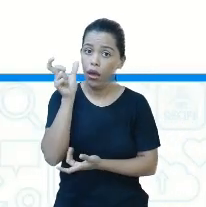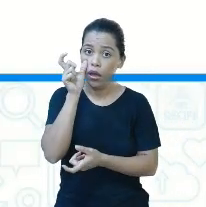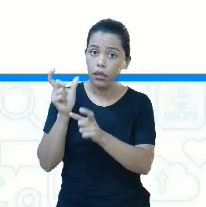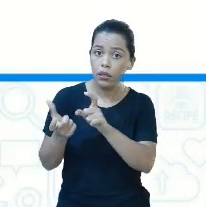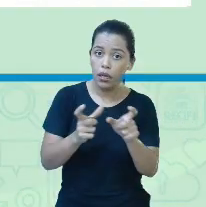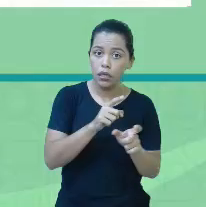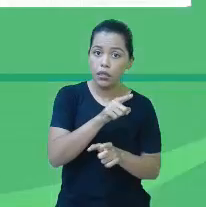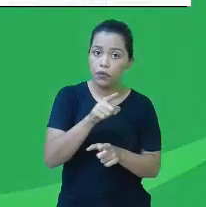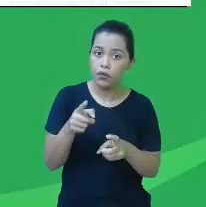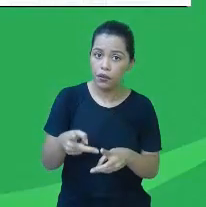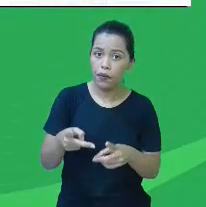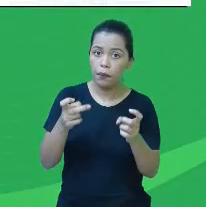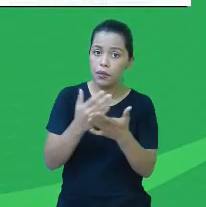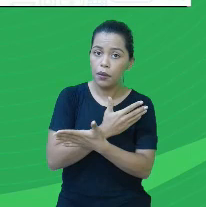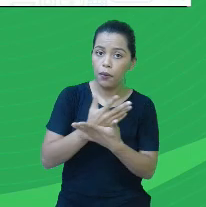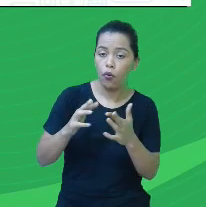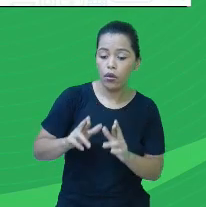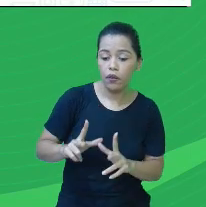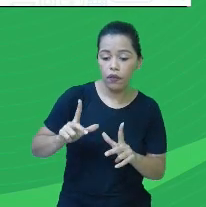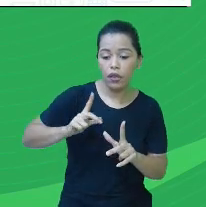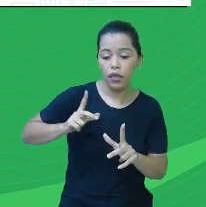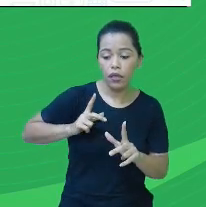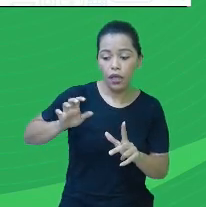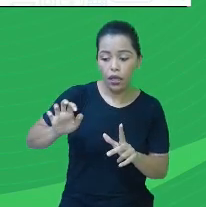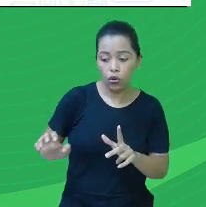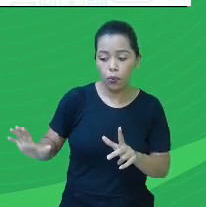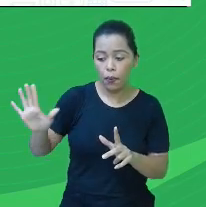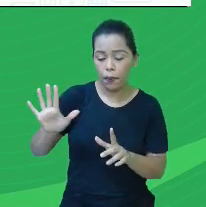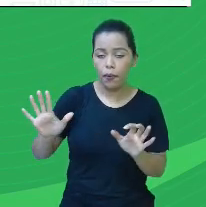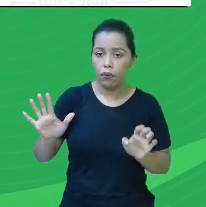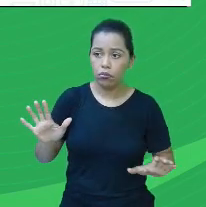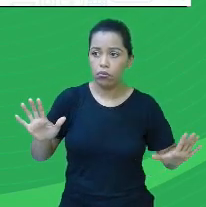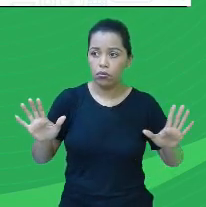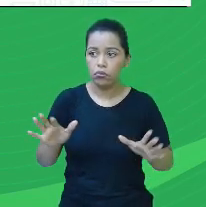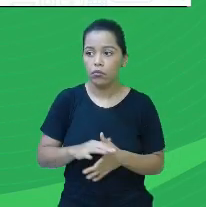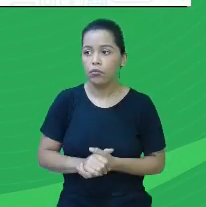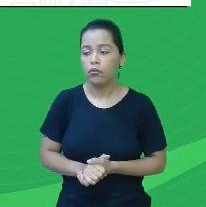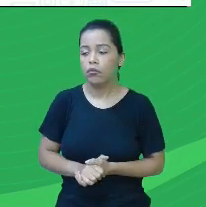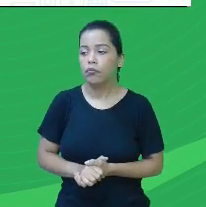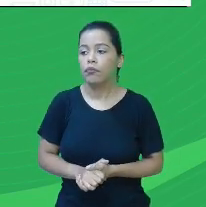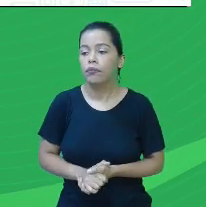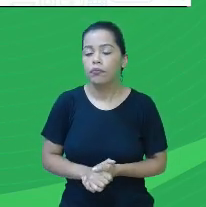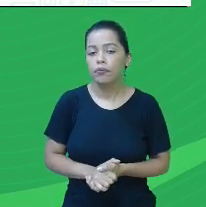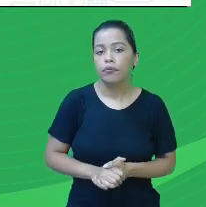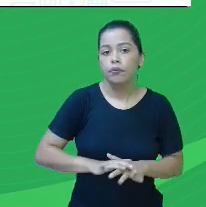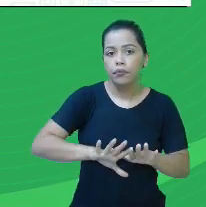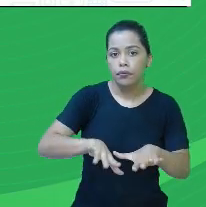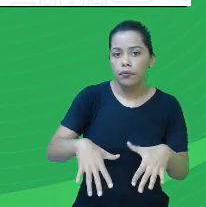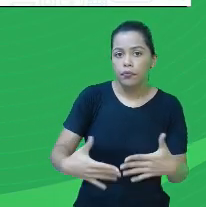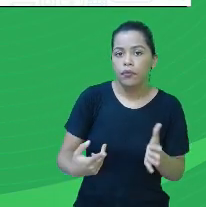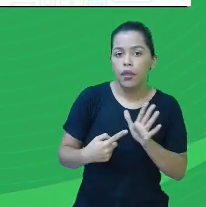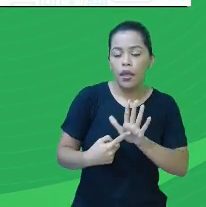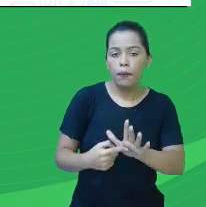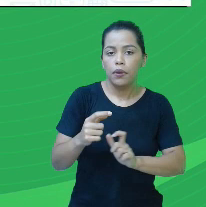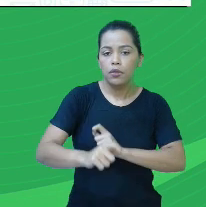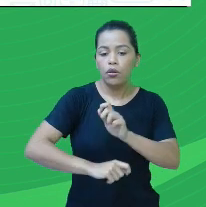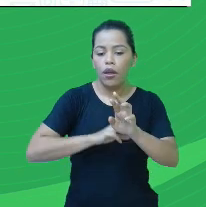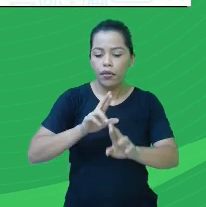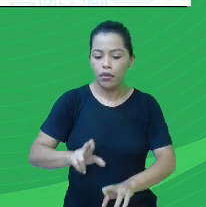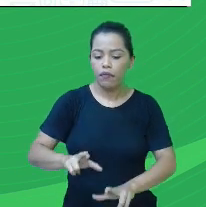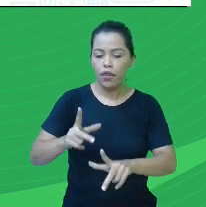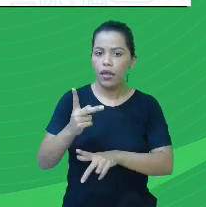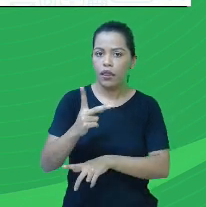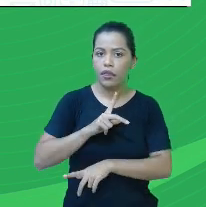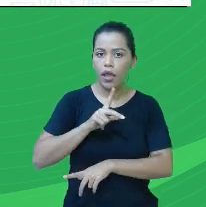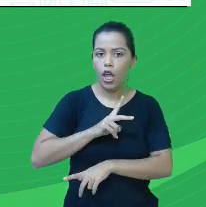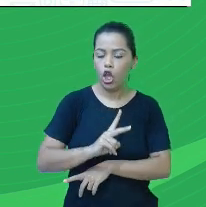vai perceber algumas diferenças nos mapas, tá certo? Os mapas a seguir, eles representam as diferentes